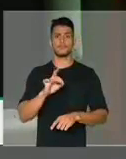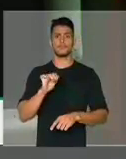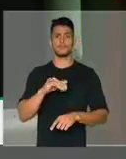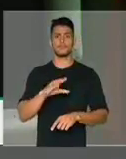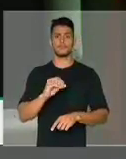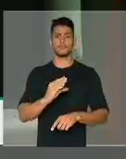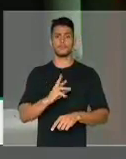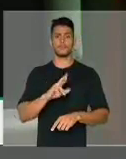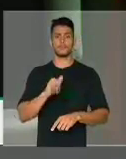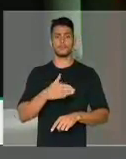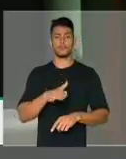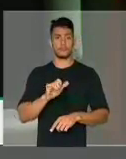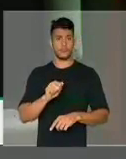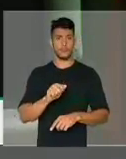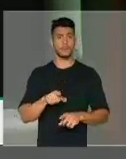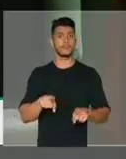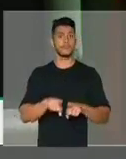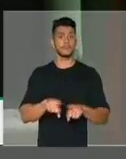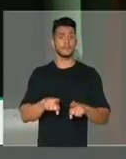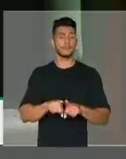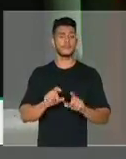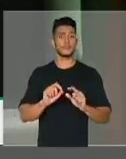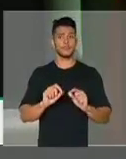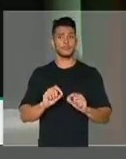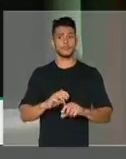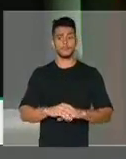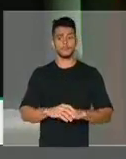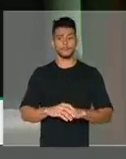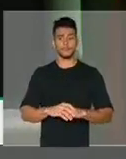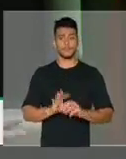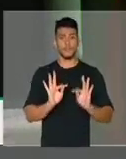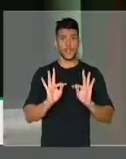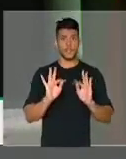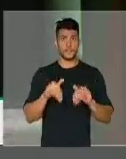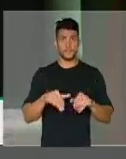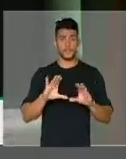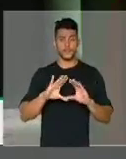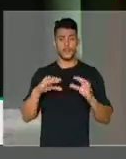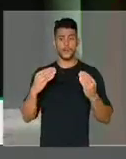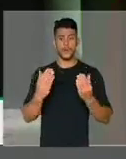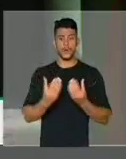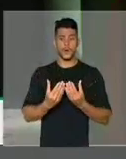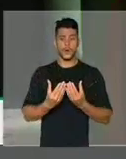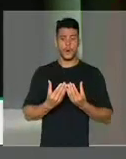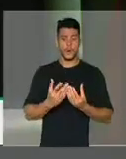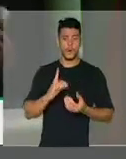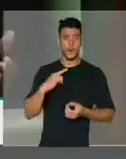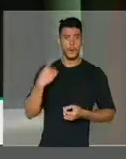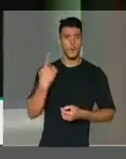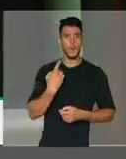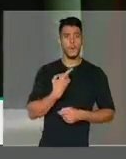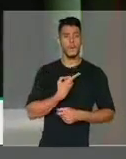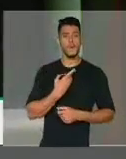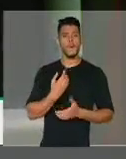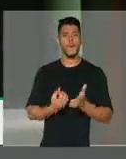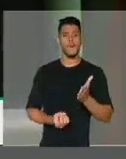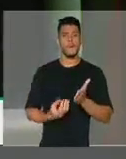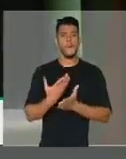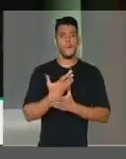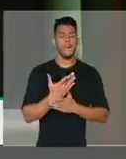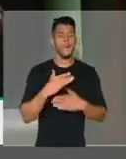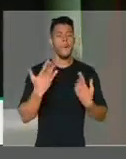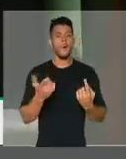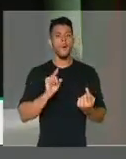nacional. E, finalmente, o partido, ao término do evento, estabeleceu diretrizes muito